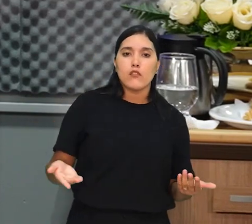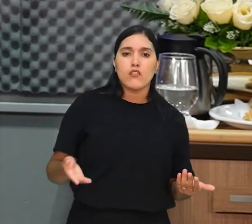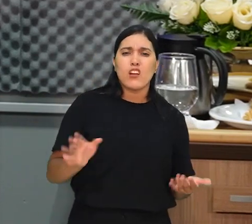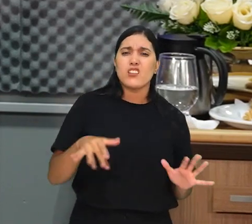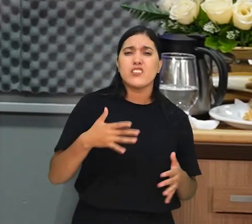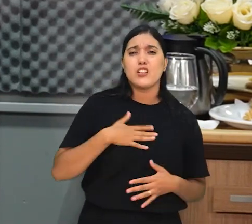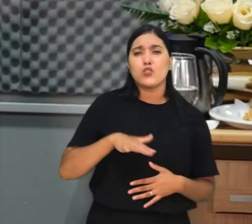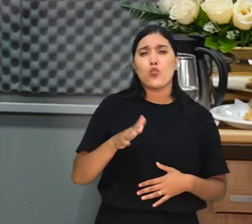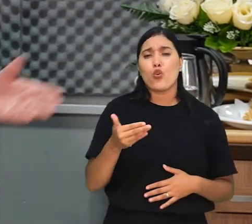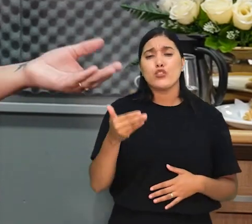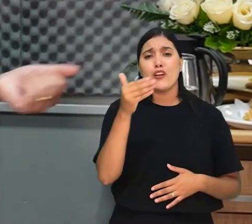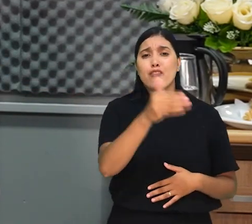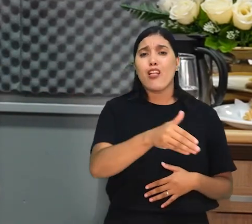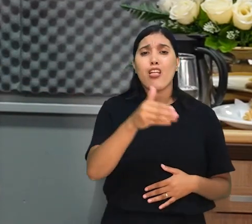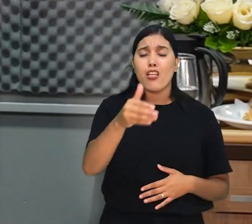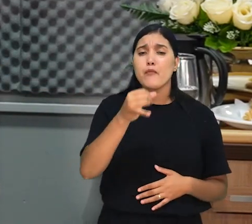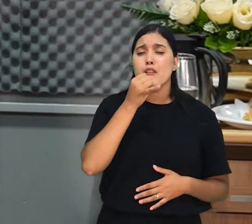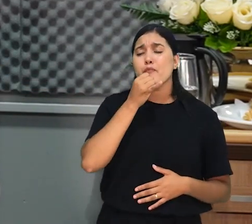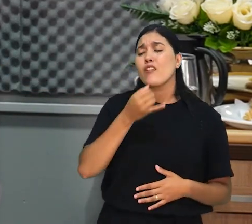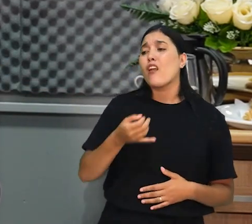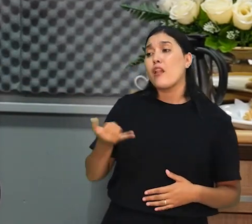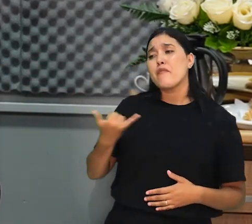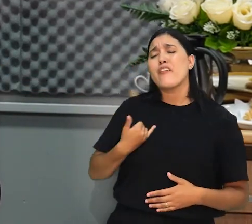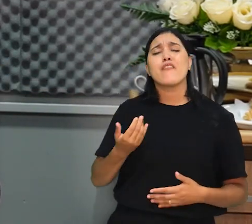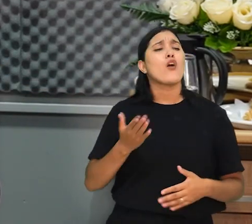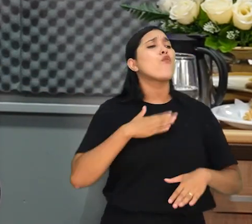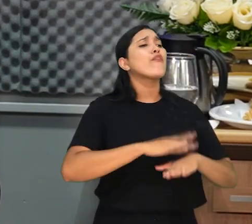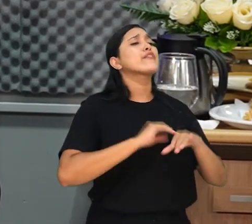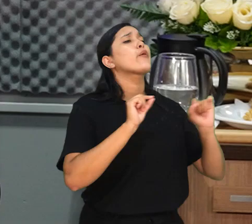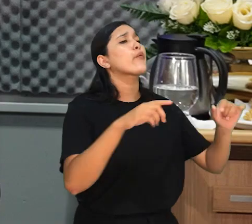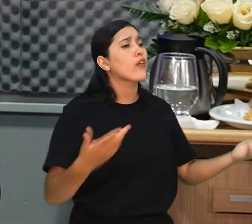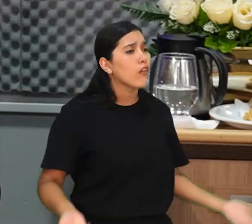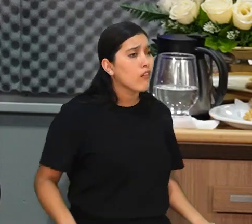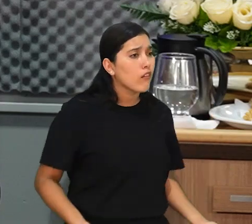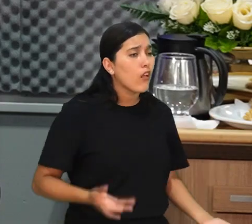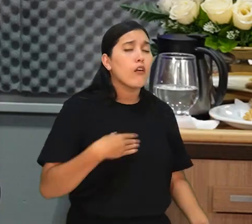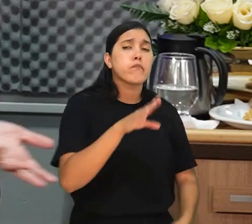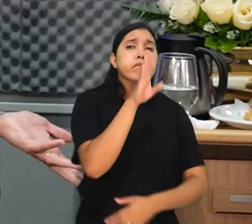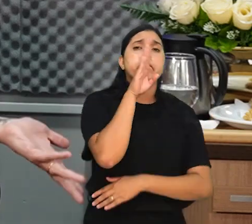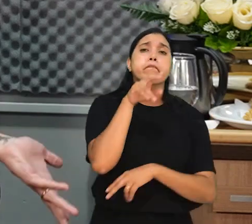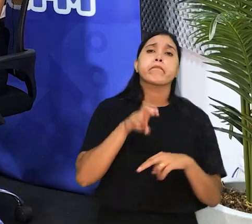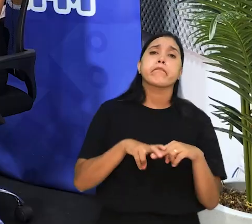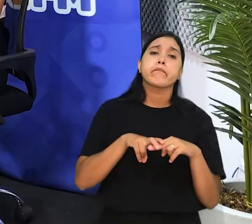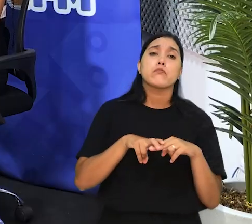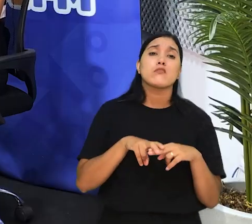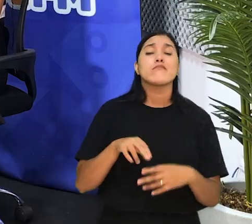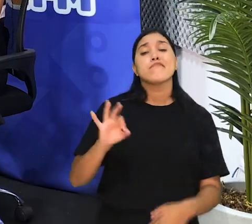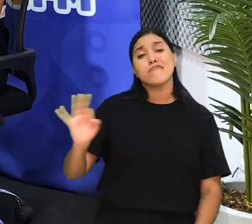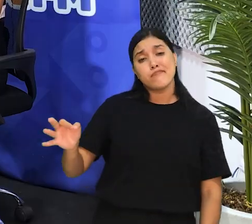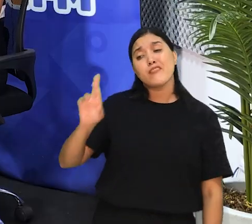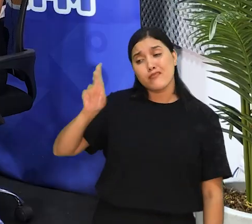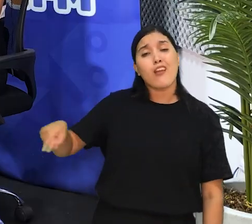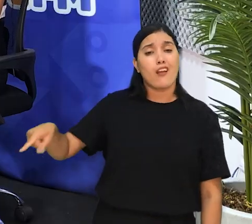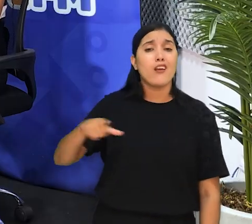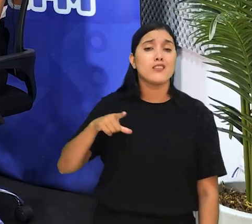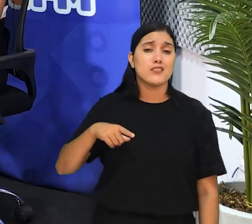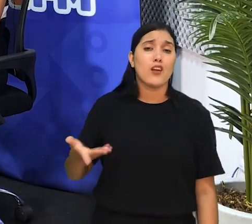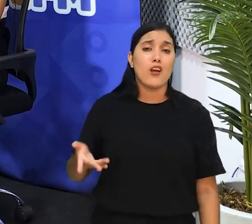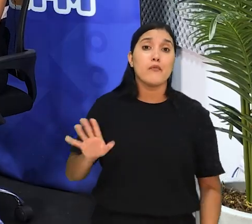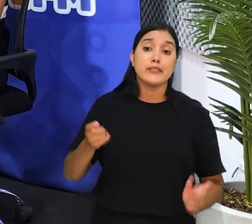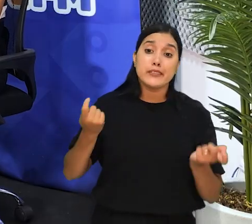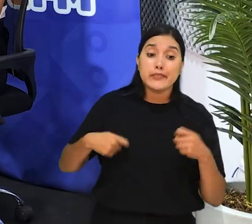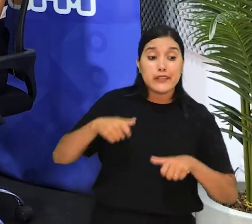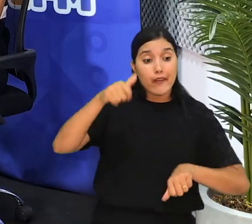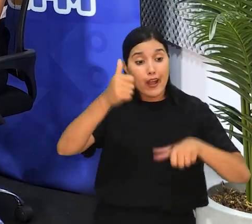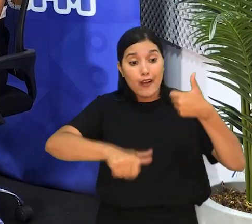lá. E muitas das vezes ele nem gostava de ir, ele dizia assim para mim, ele vai fazer o que para lá? Se ele não vai falar nada. E realmente, mas ele tinha